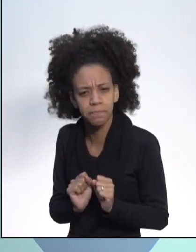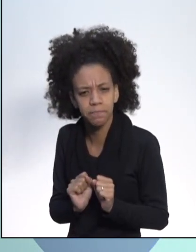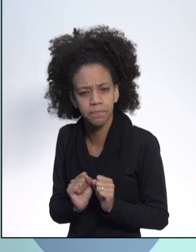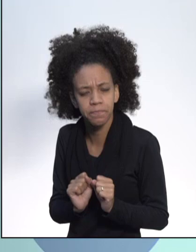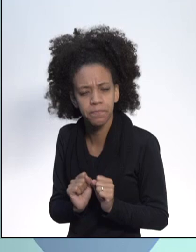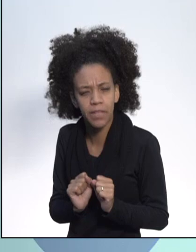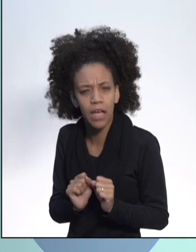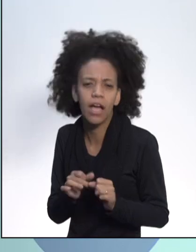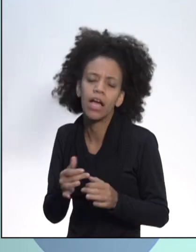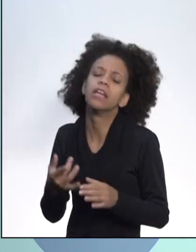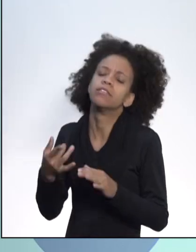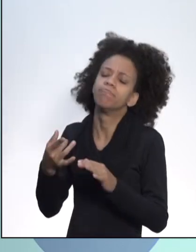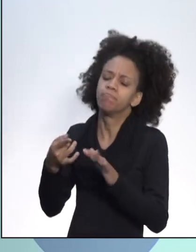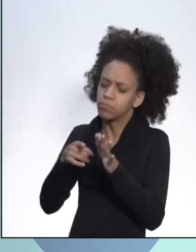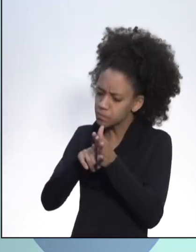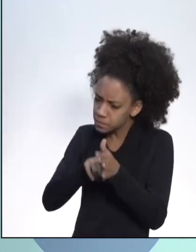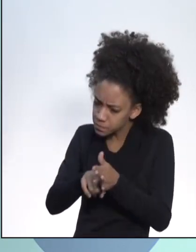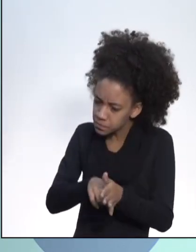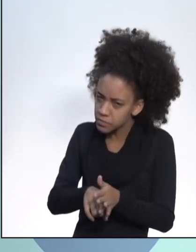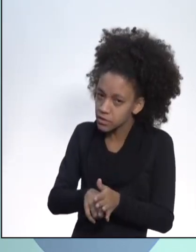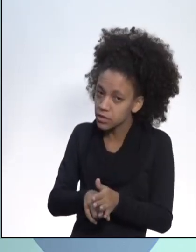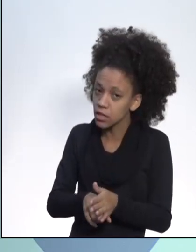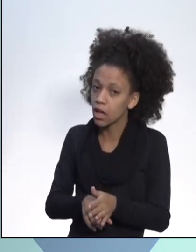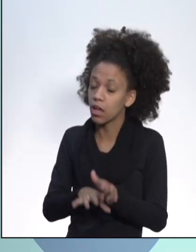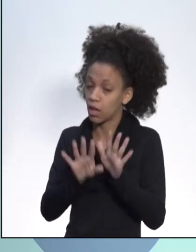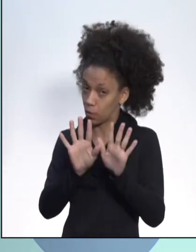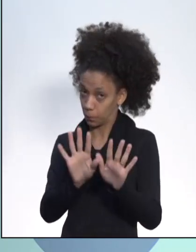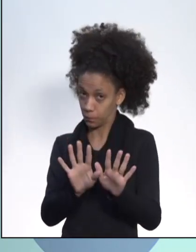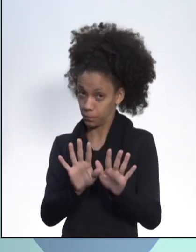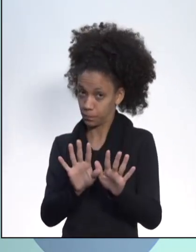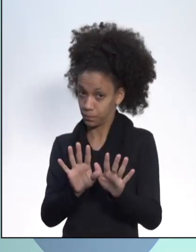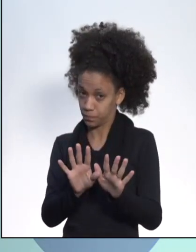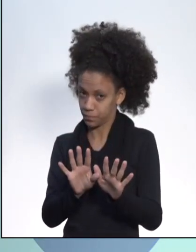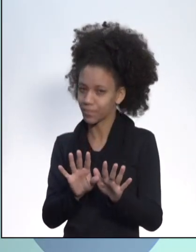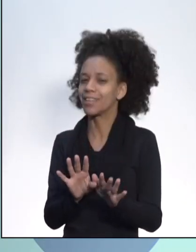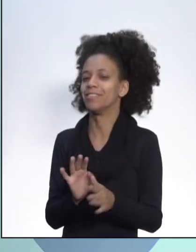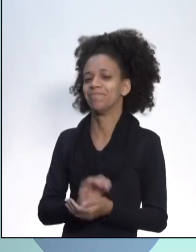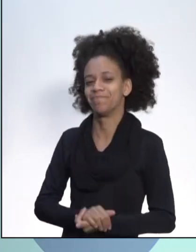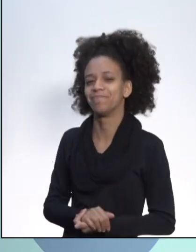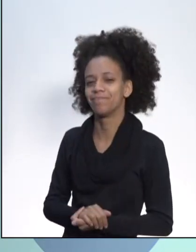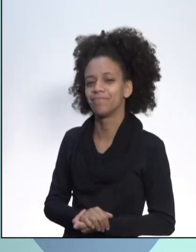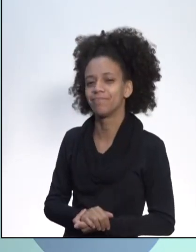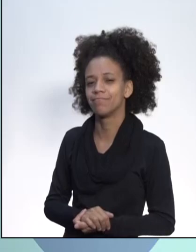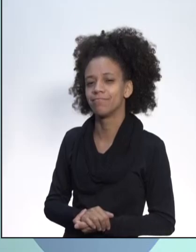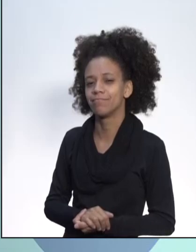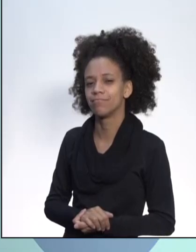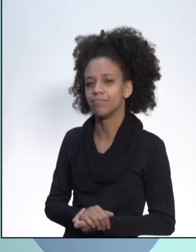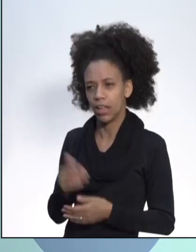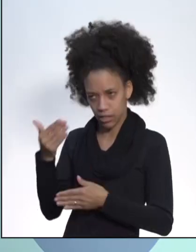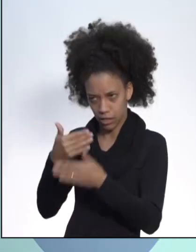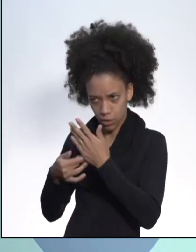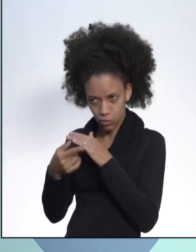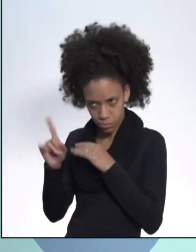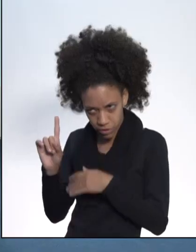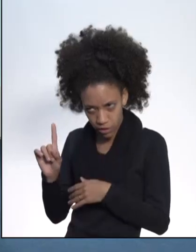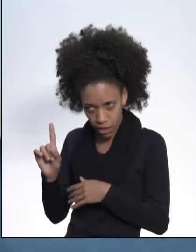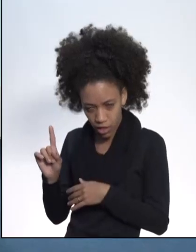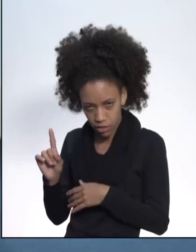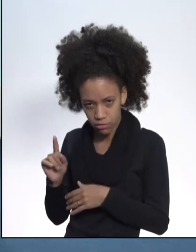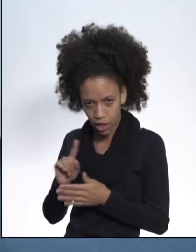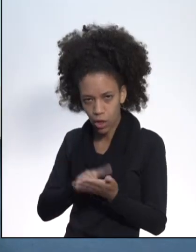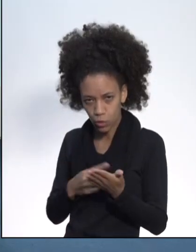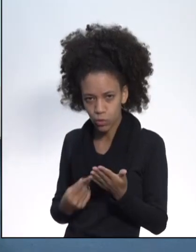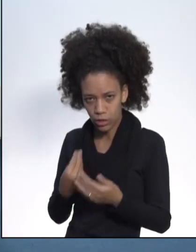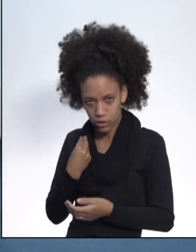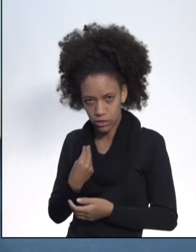se aprofundar, tá? Então, primeiro, é aqui, é essa, né? A última tela do caderno de